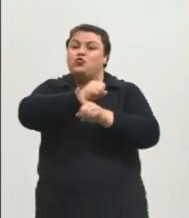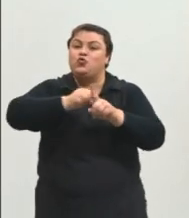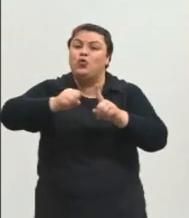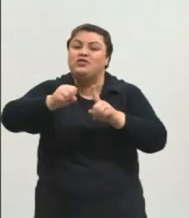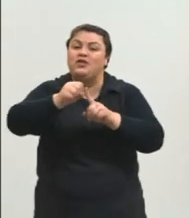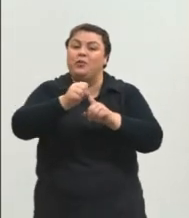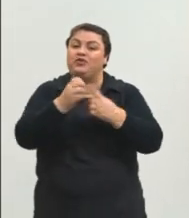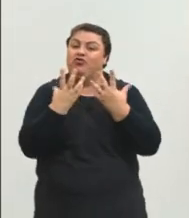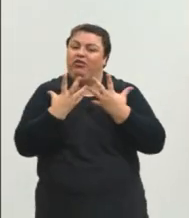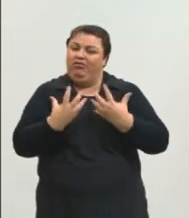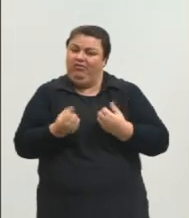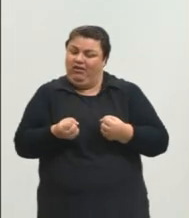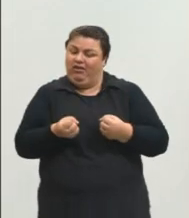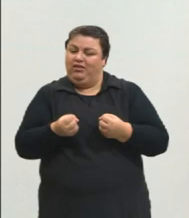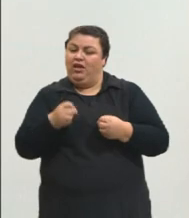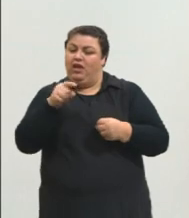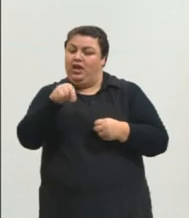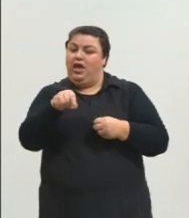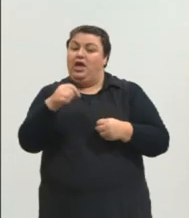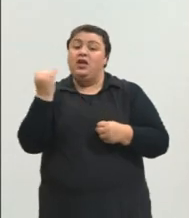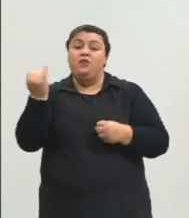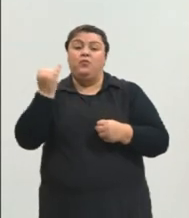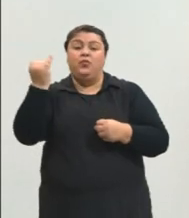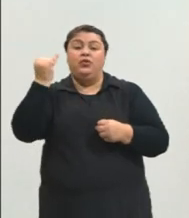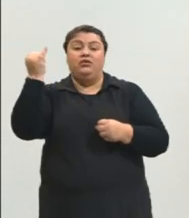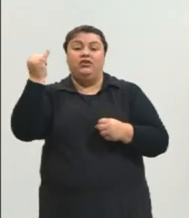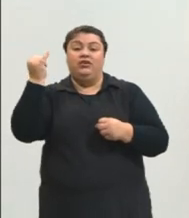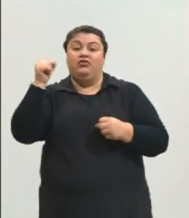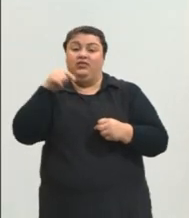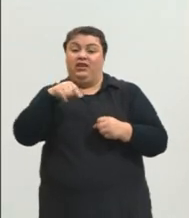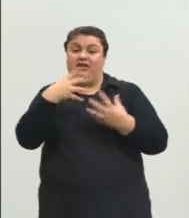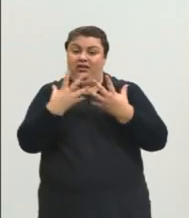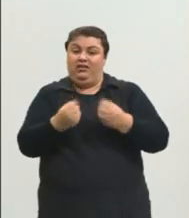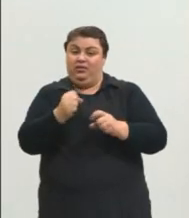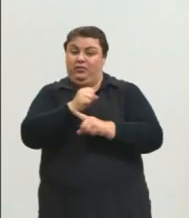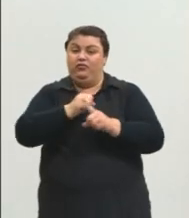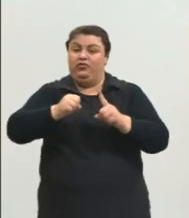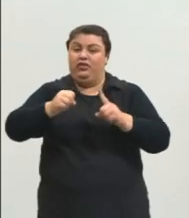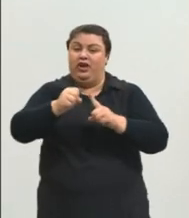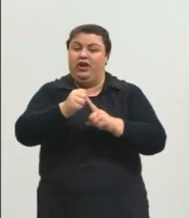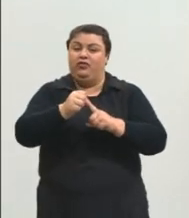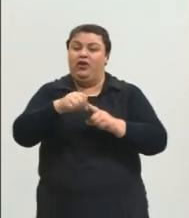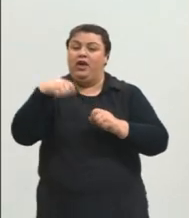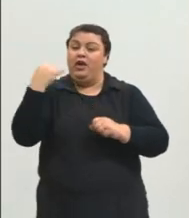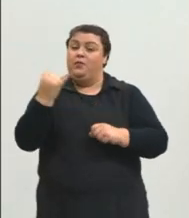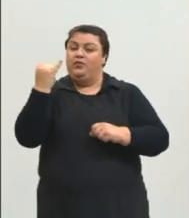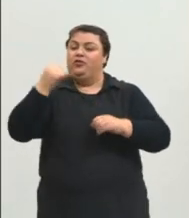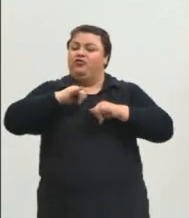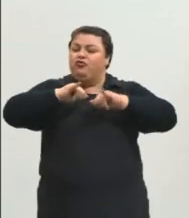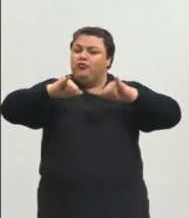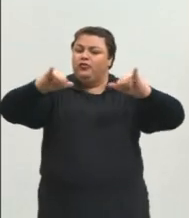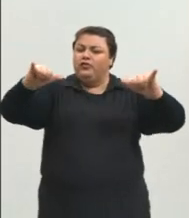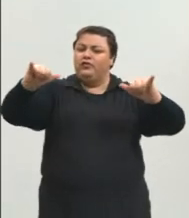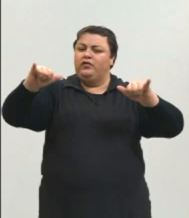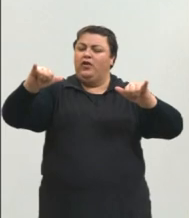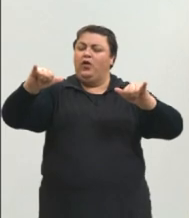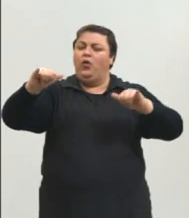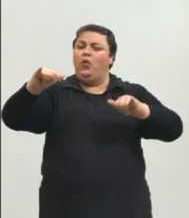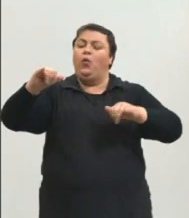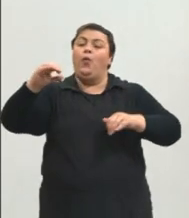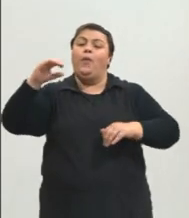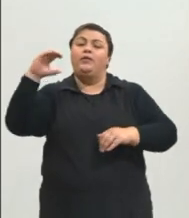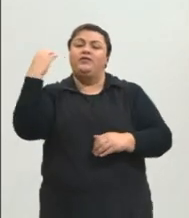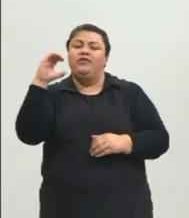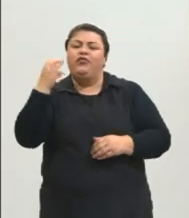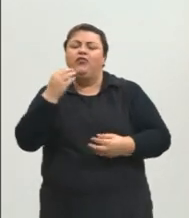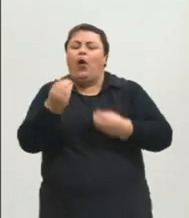pela sociedade, é importante a gente ter a divulgação científica, que as pessoas, então, conheçam como a vacina é